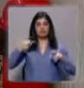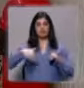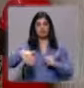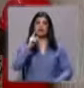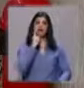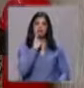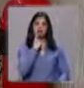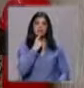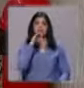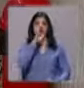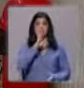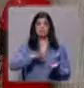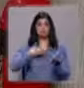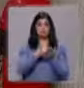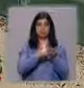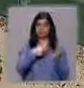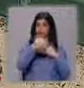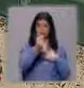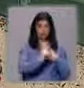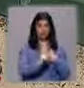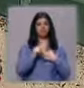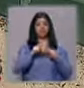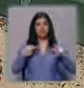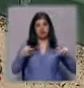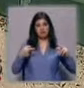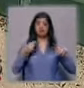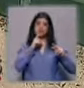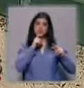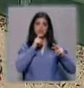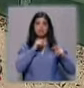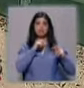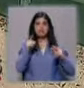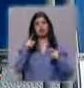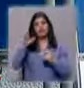nessa altura a proposta não passar, a autarquia pondera aceitar o desafio da Concelhia de Faro do